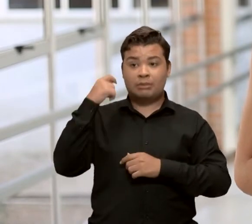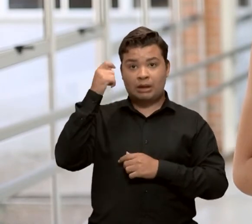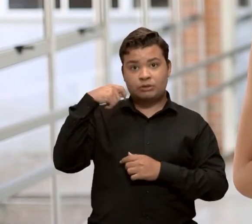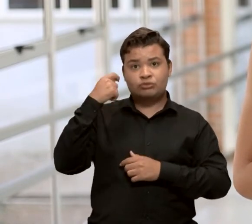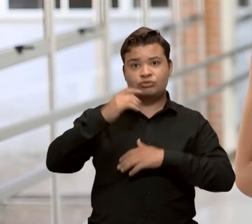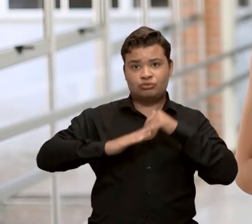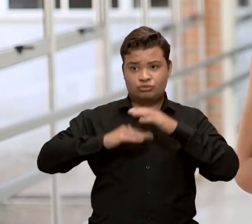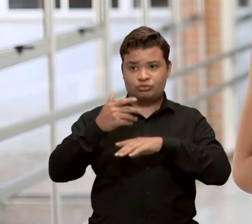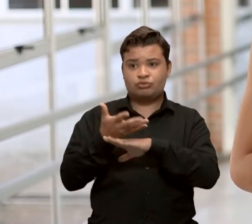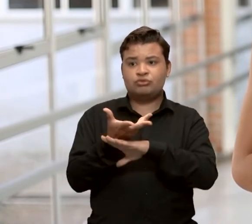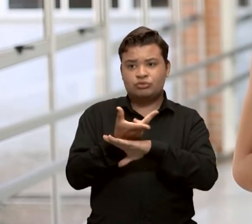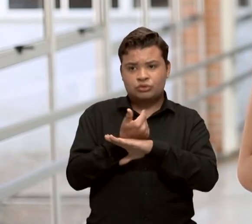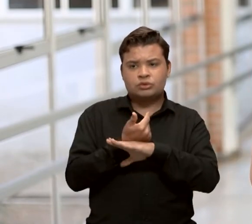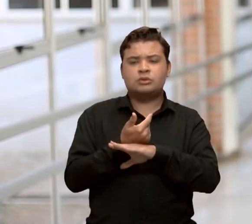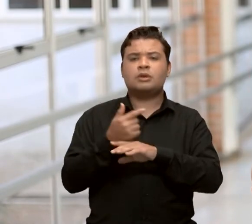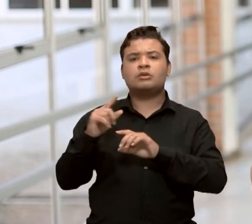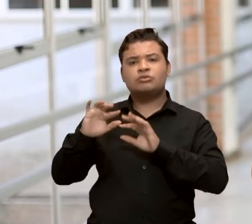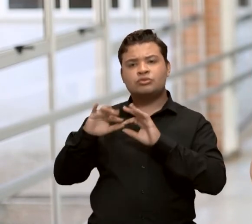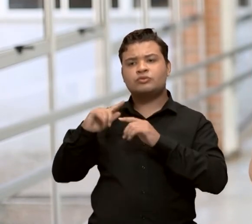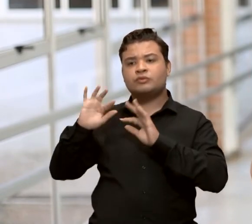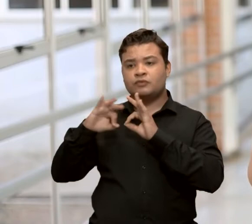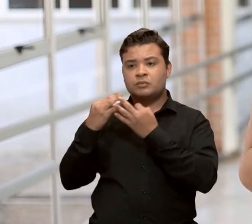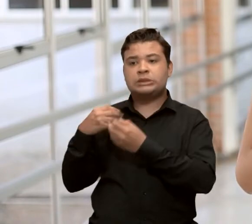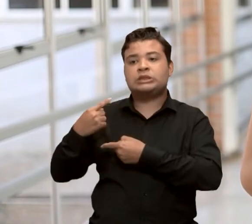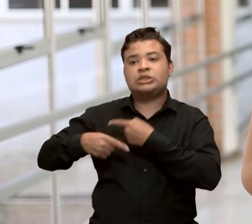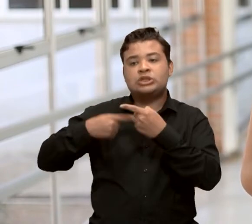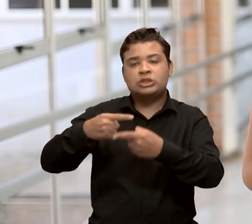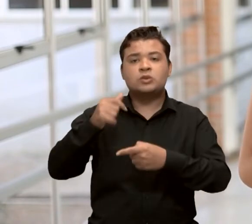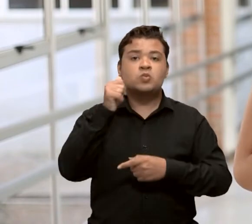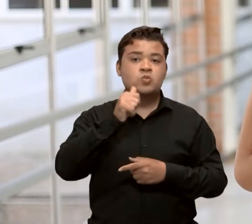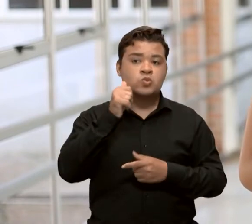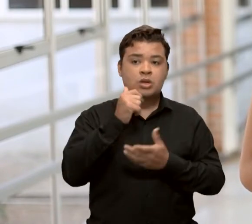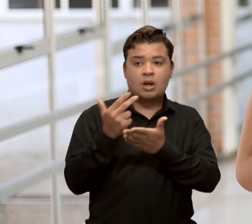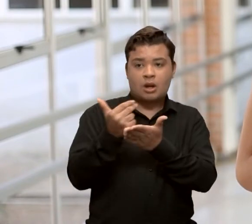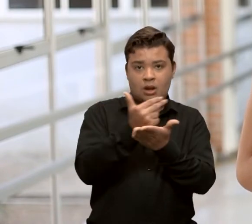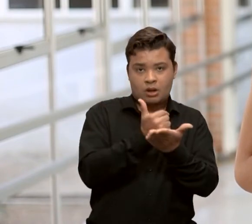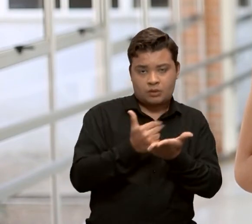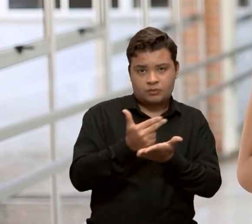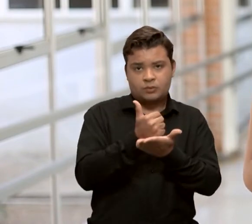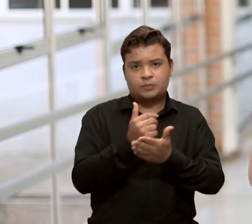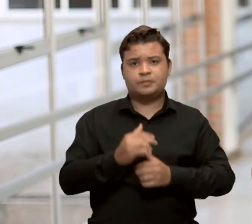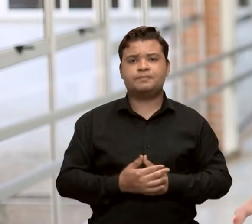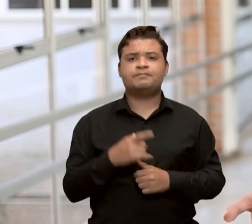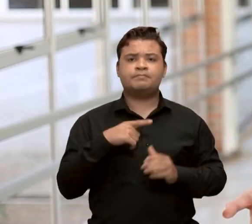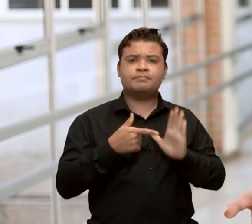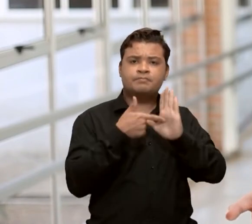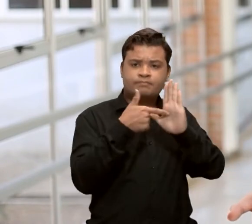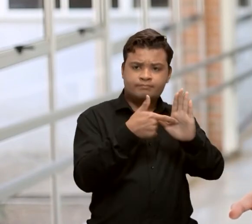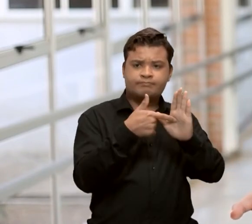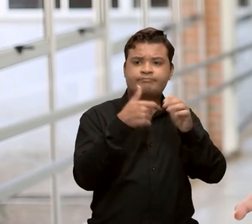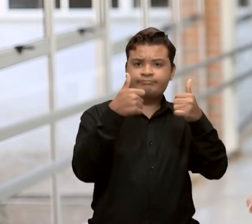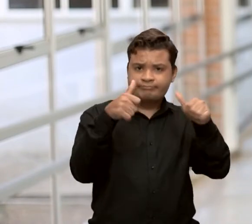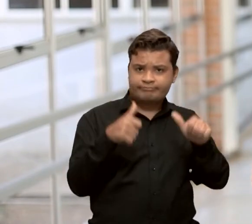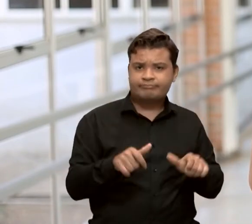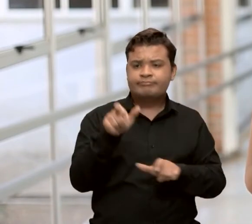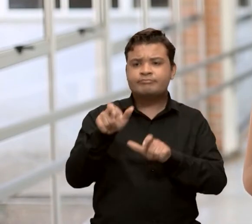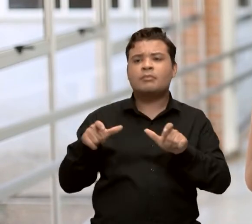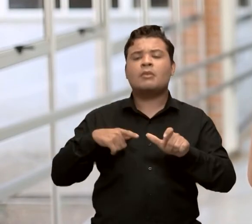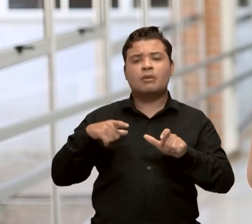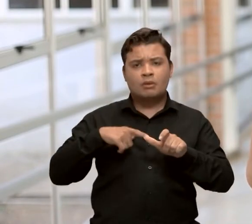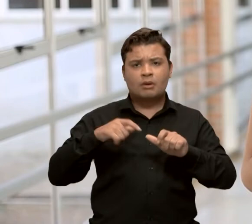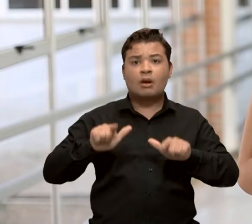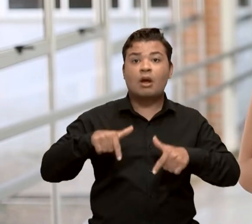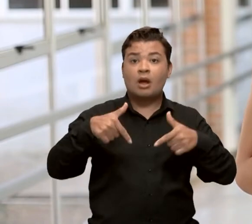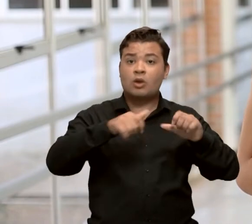mulheres gravadoras. Durante esse período, além da mostra, o evento contará com ações educativas, como oficinas